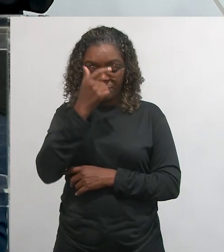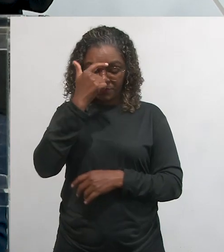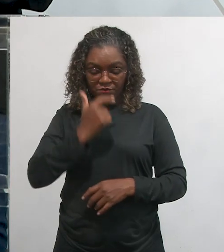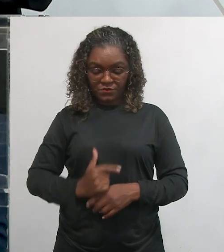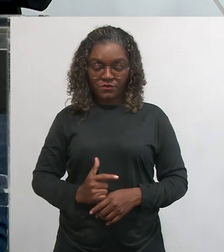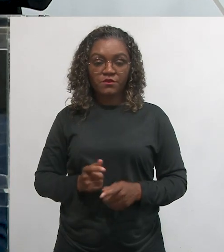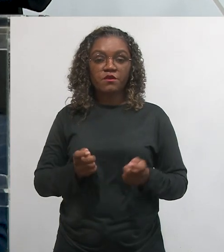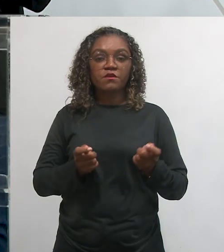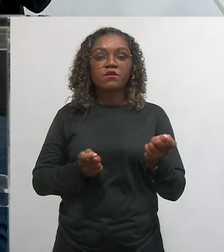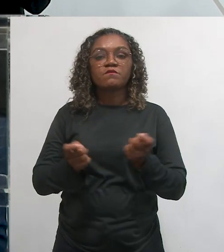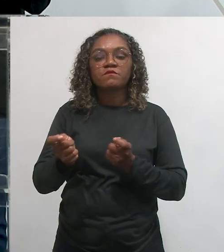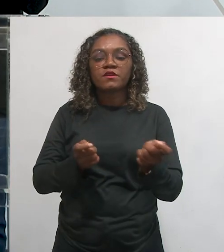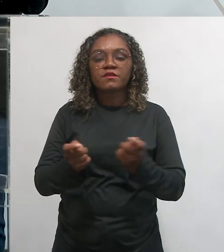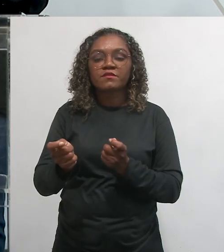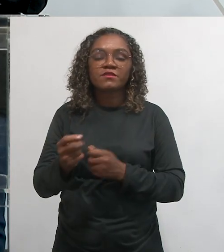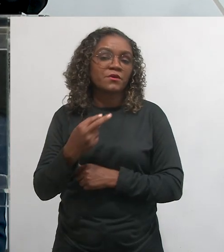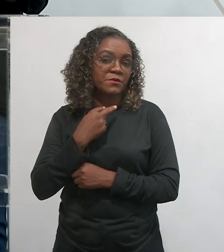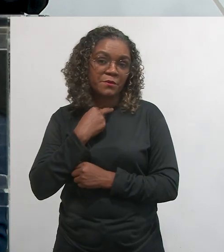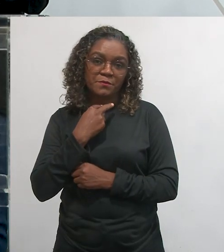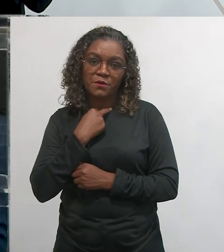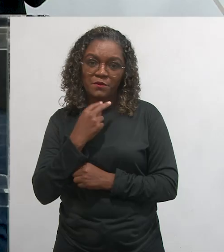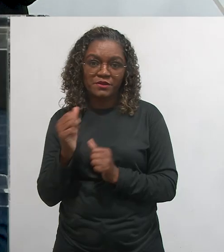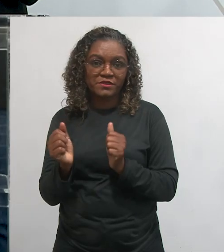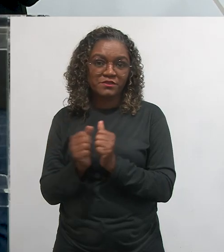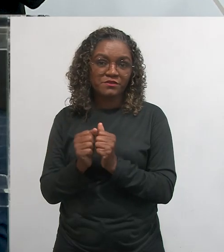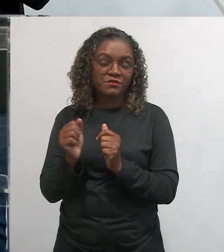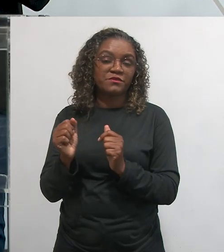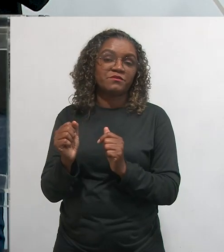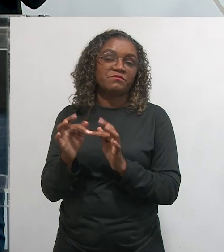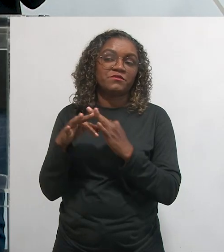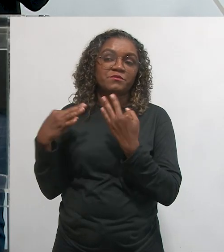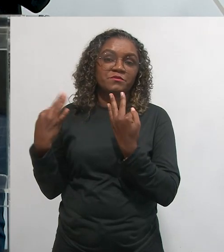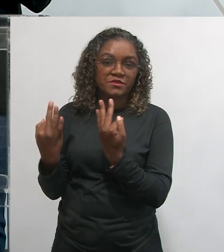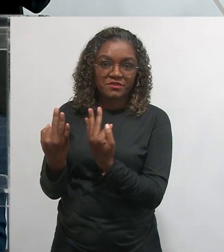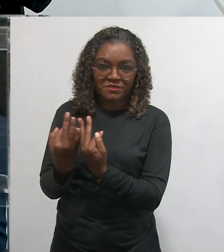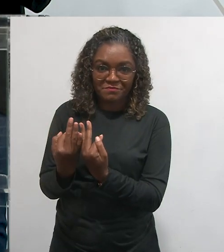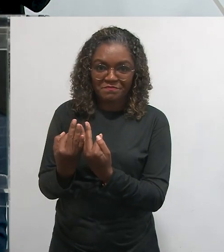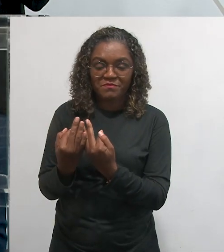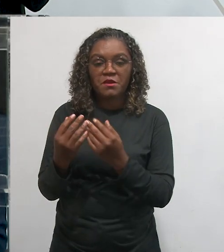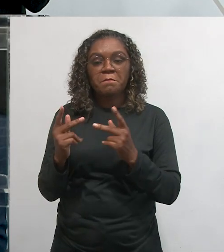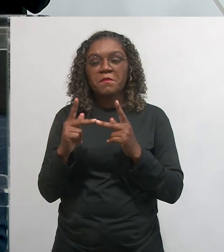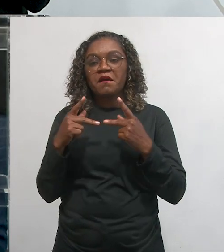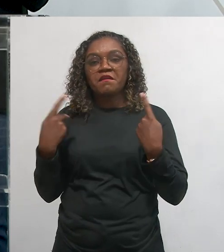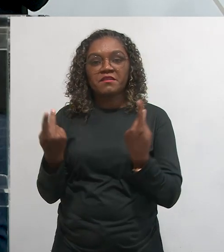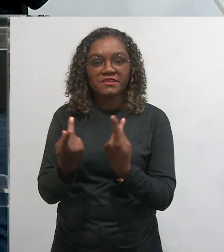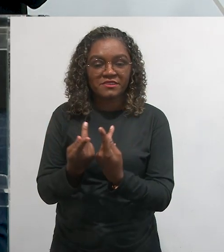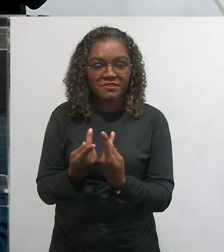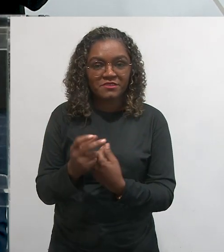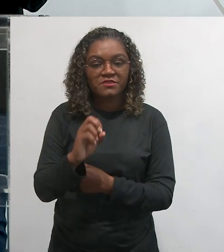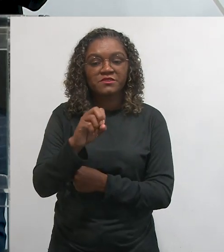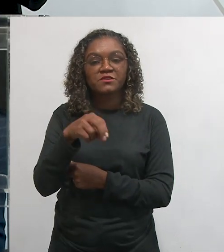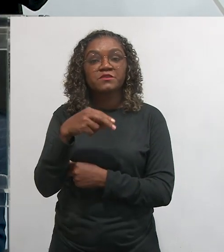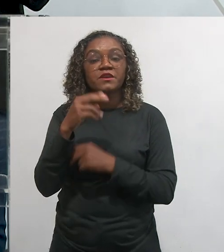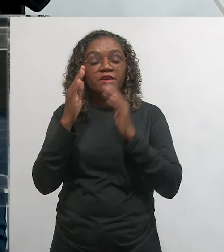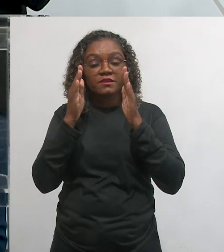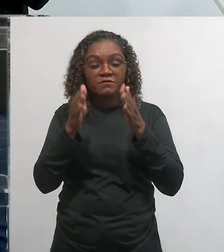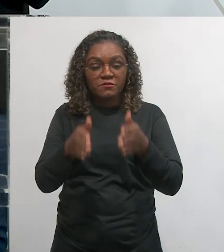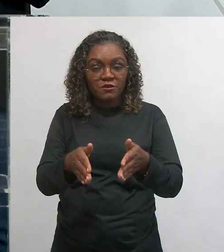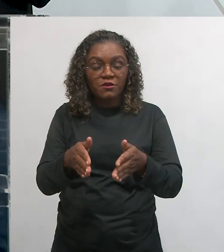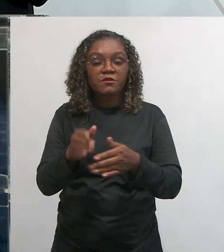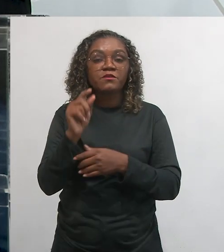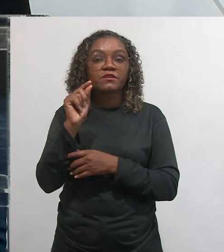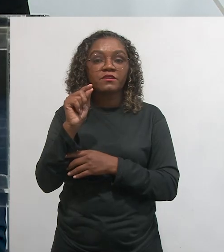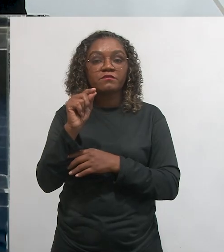impessoalidade. Porque quem governa, primeiro que não poderia nem família ter, não ter nenhum tipo de posse, tem